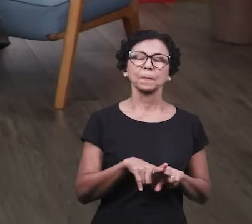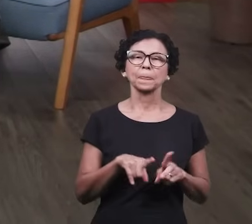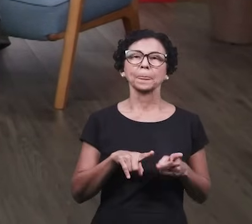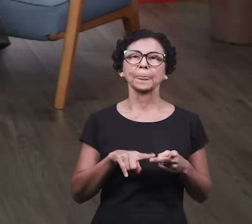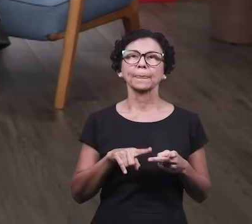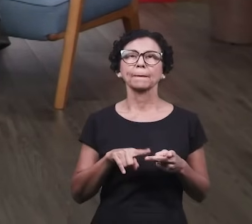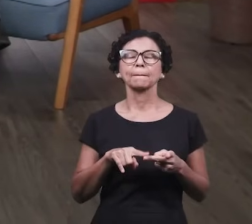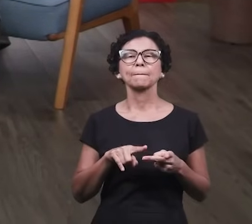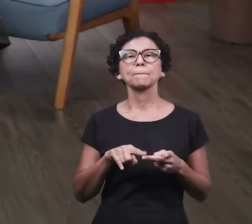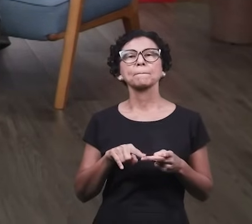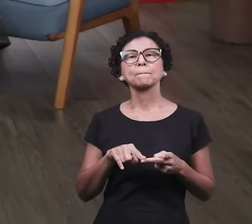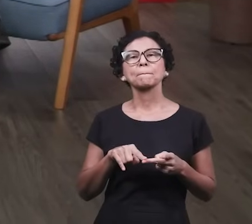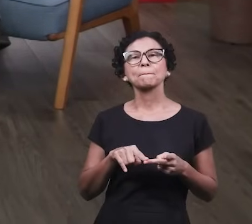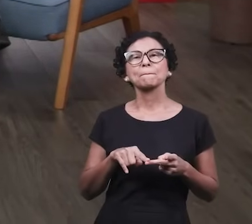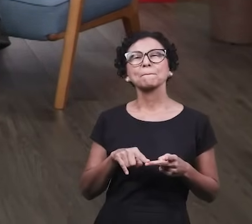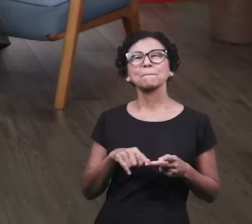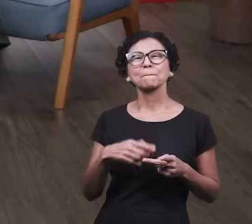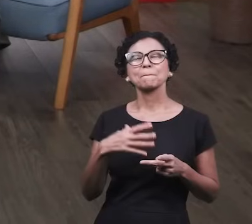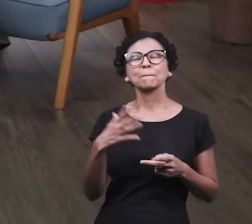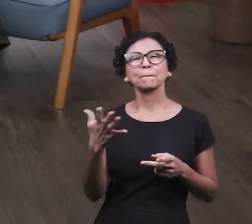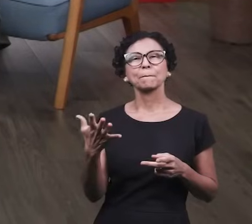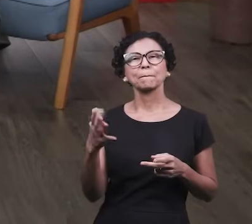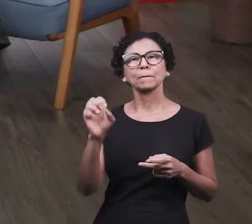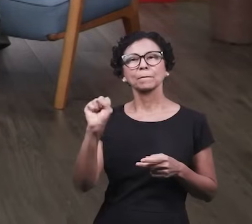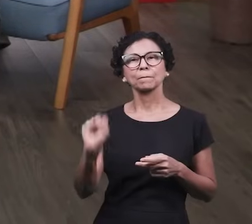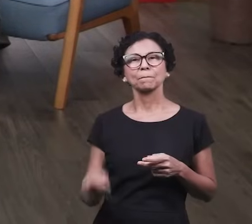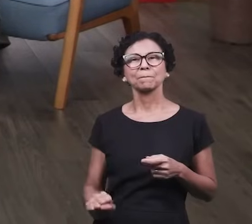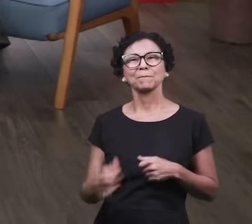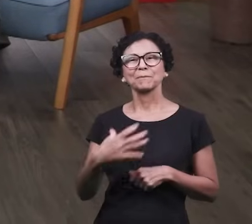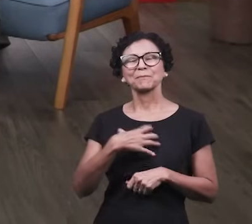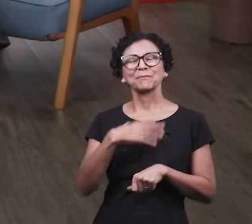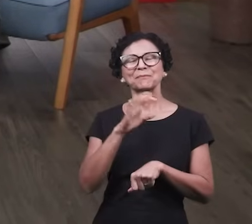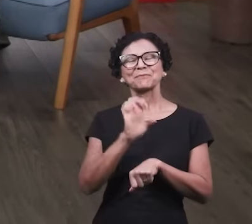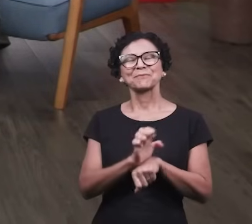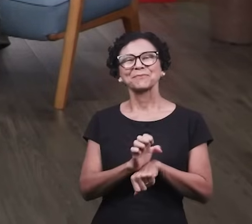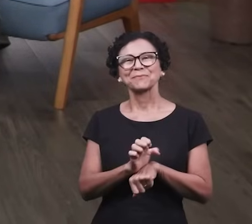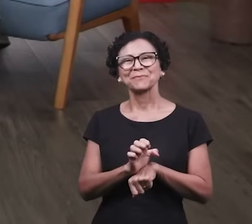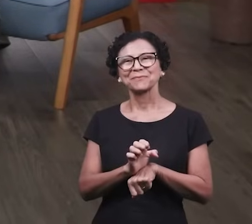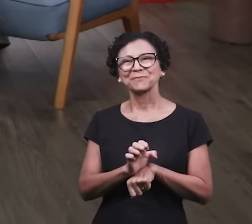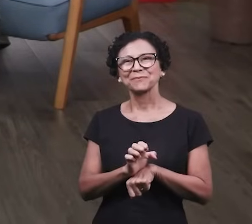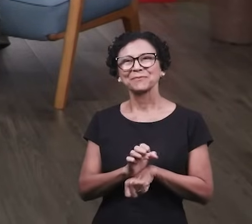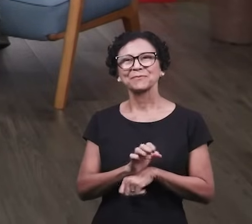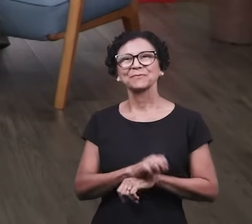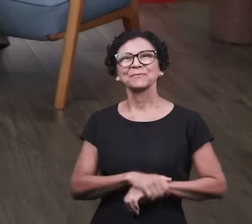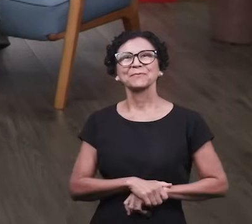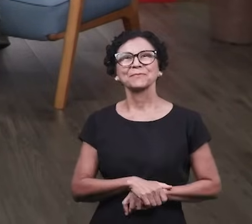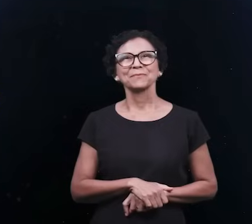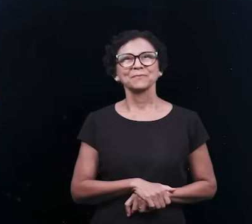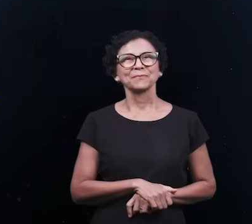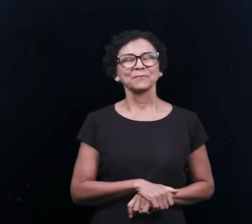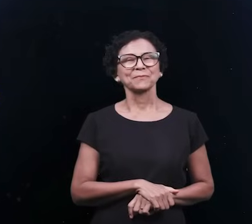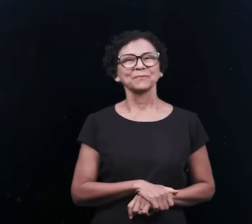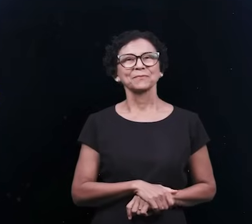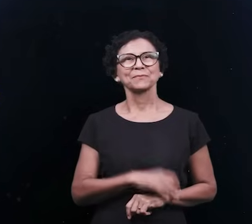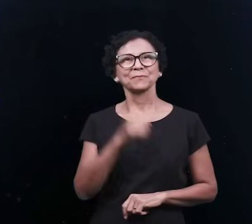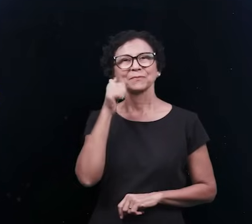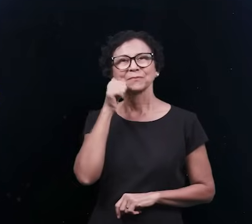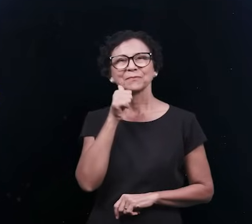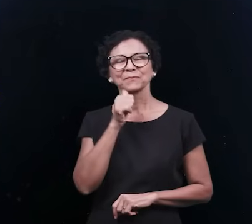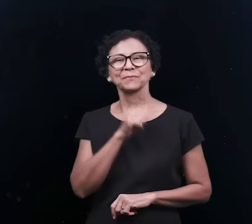Outro comentário veio de Eunápolis, no sul da Bahia. Nossa irmã Edinalva Gomes Souto escreveu o